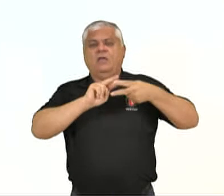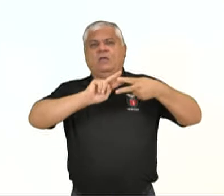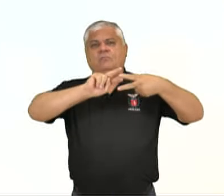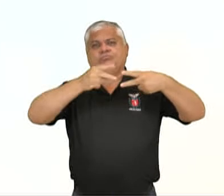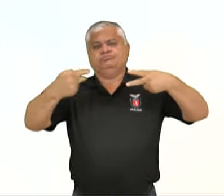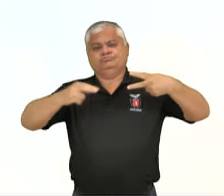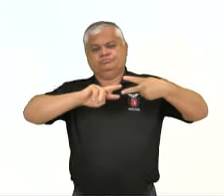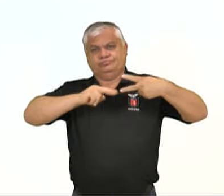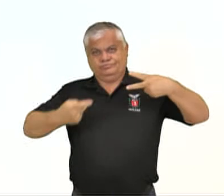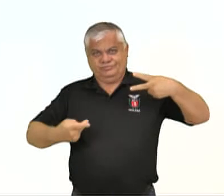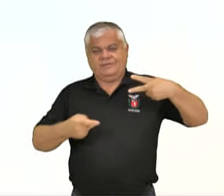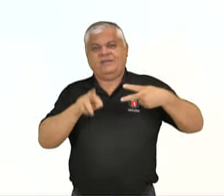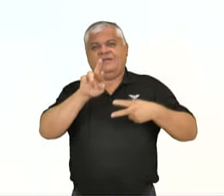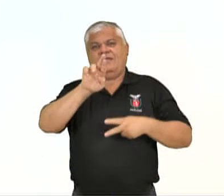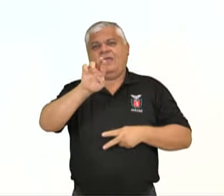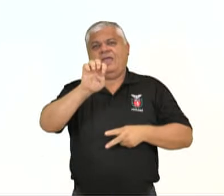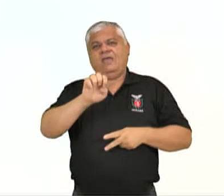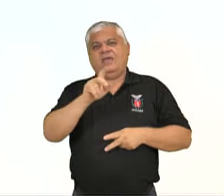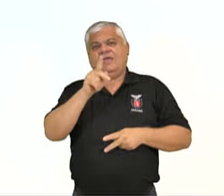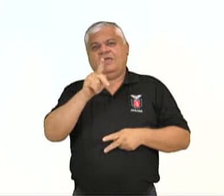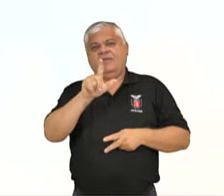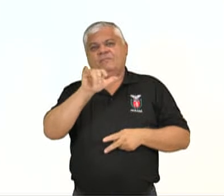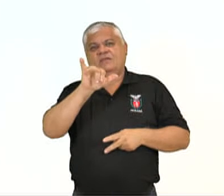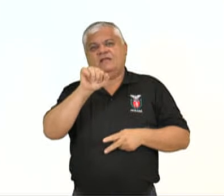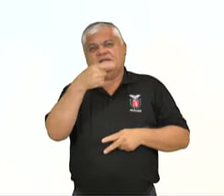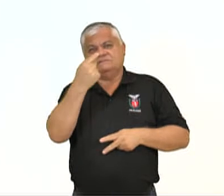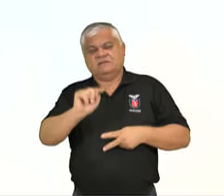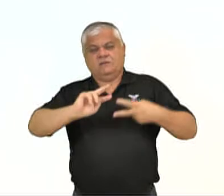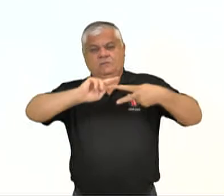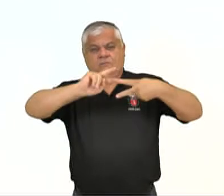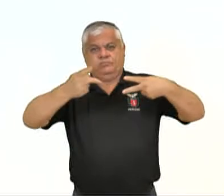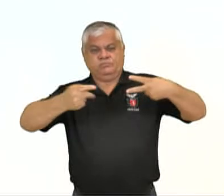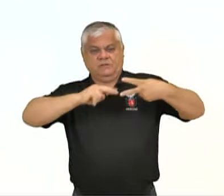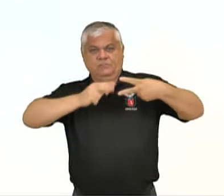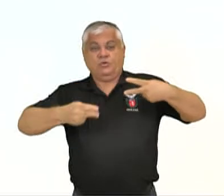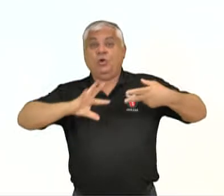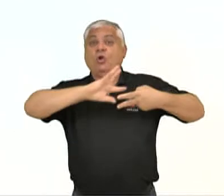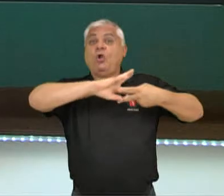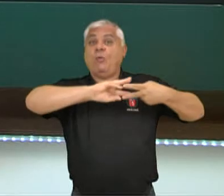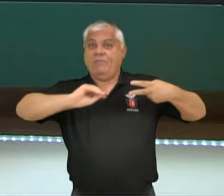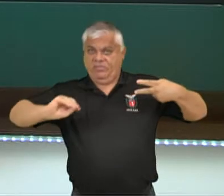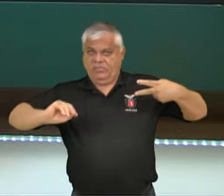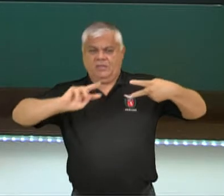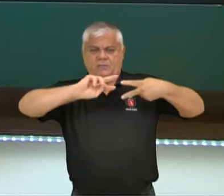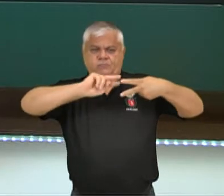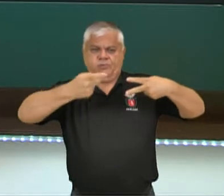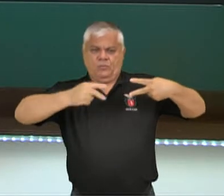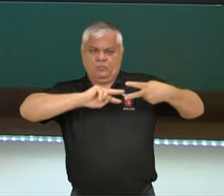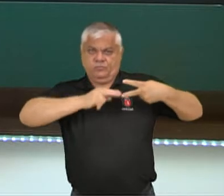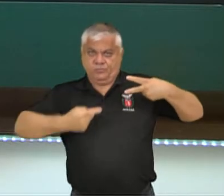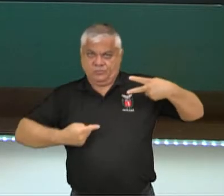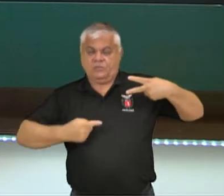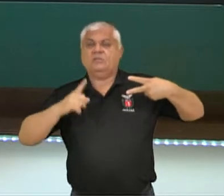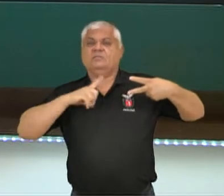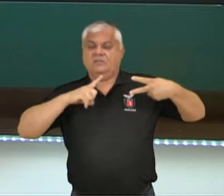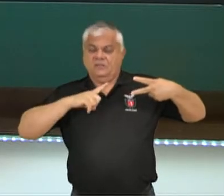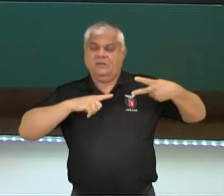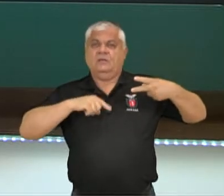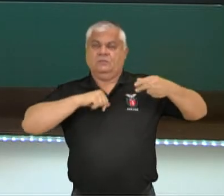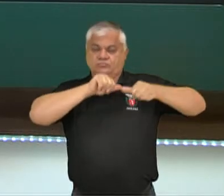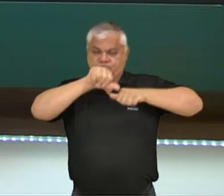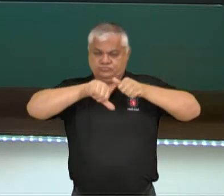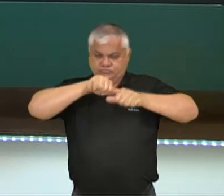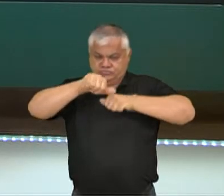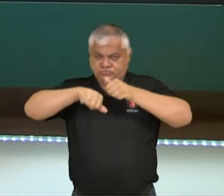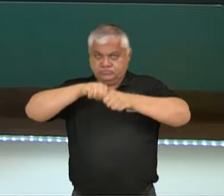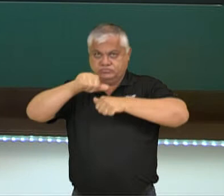dele, que é um evento extremamente importante para que sejam feitas cópias do material genético, permitindo que durante a